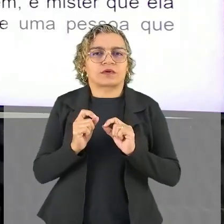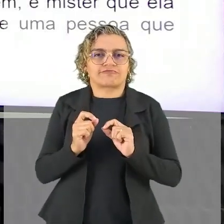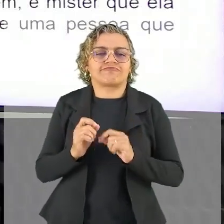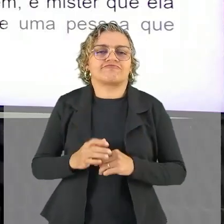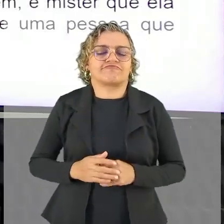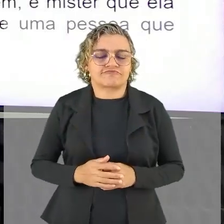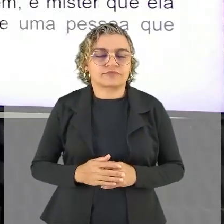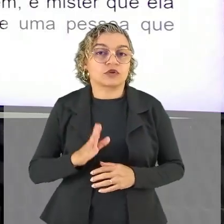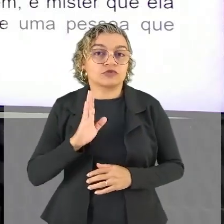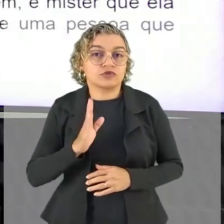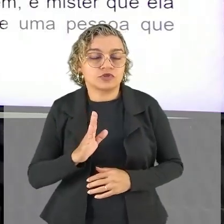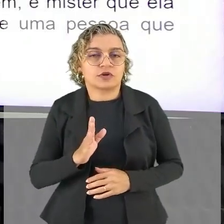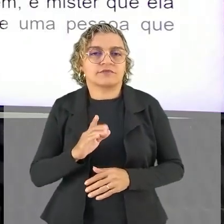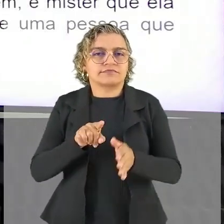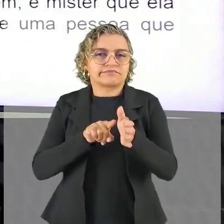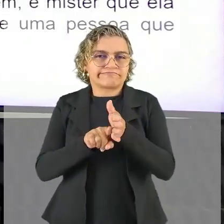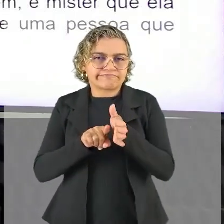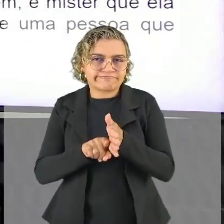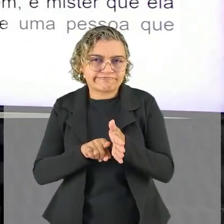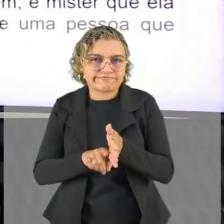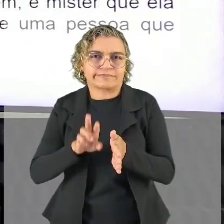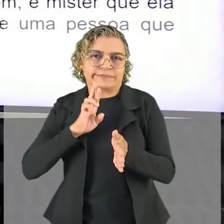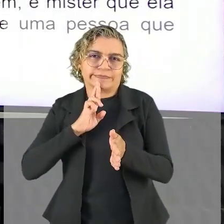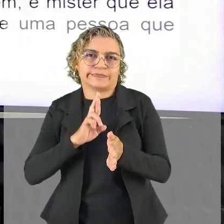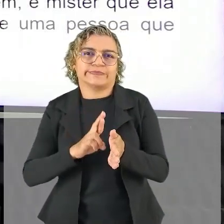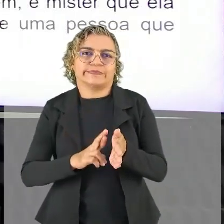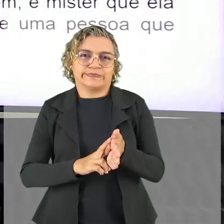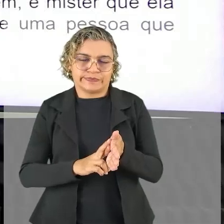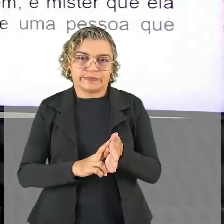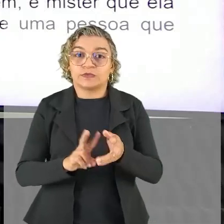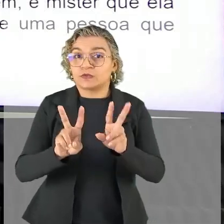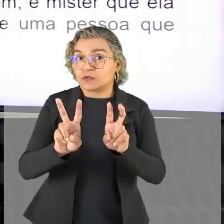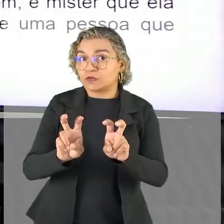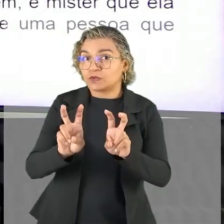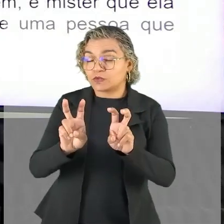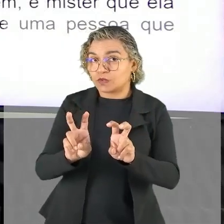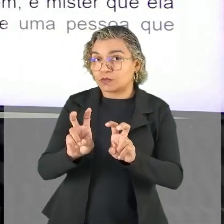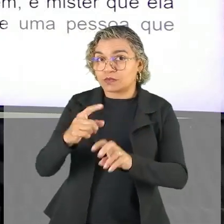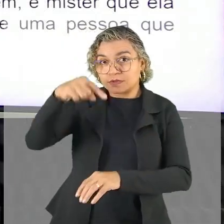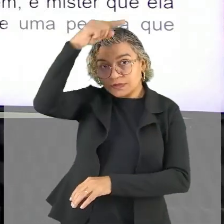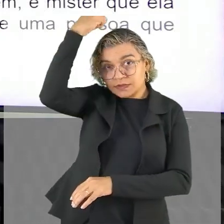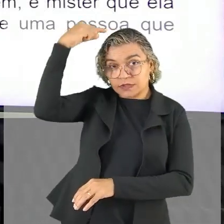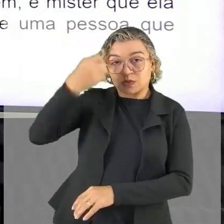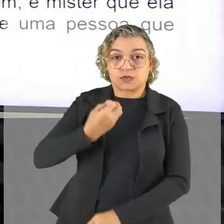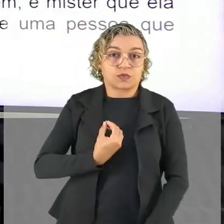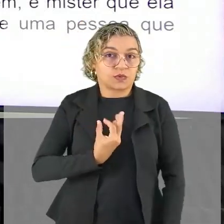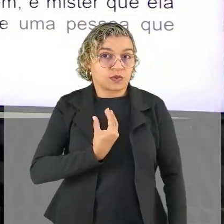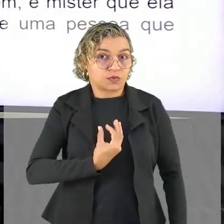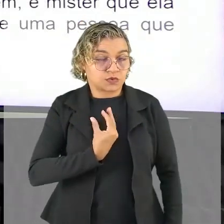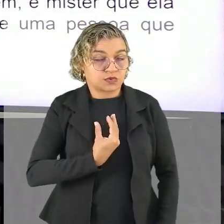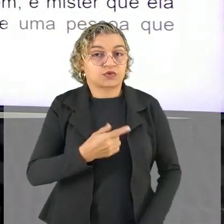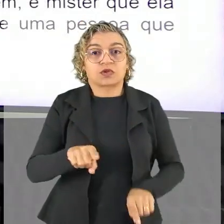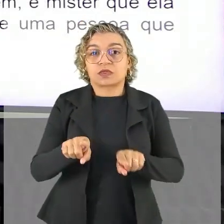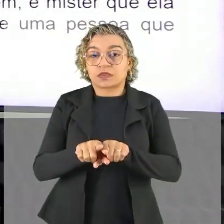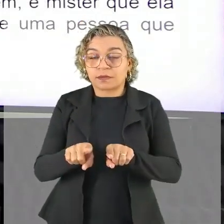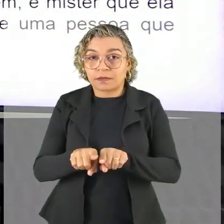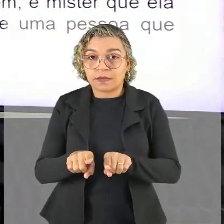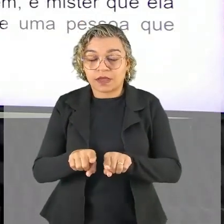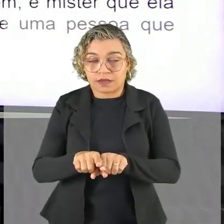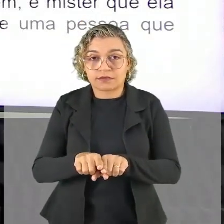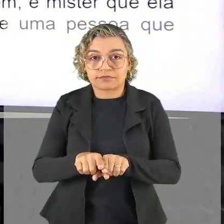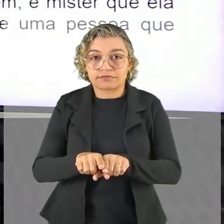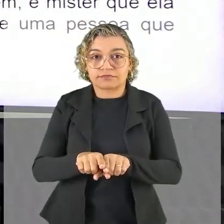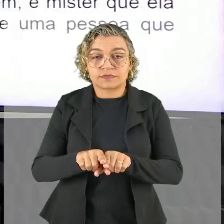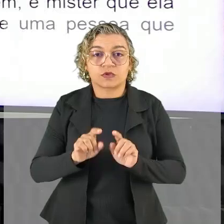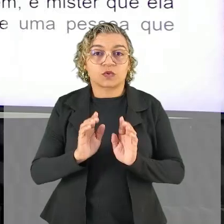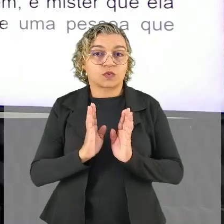já resolvemos algumas questões aqui sobre o Santo Agostinho e também sobre o Tomás de Aquino.